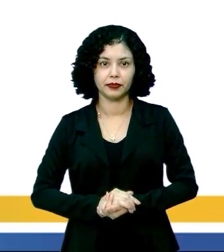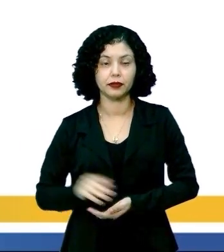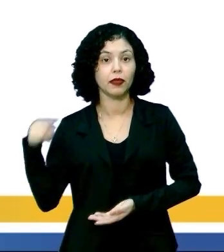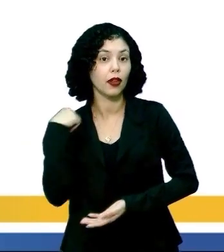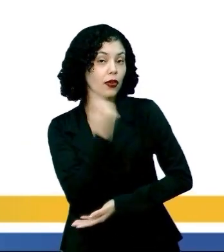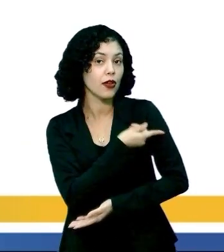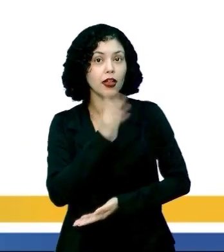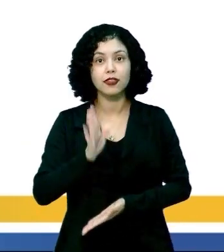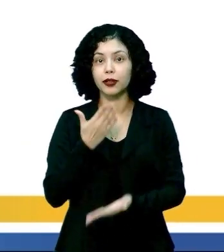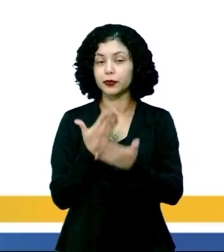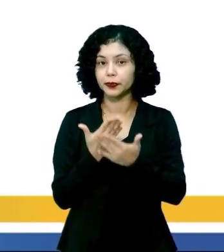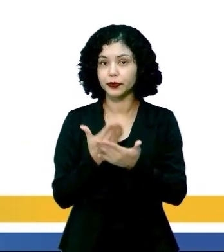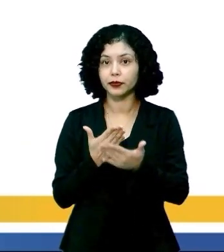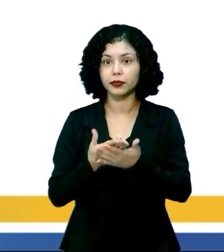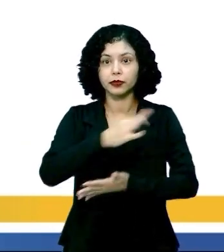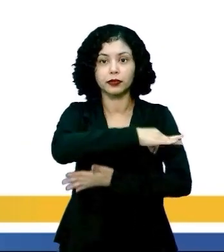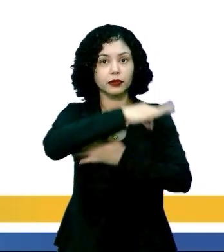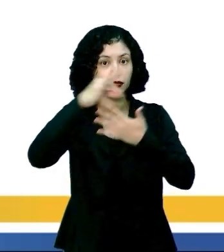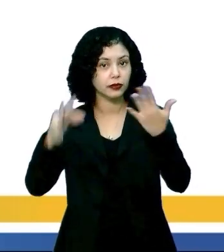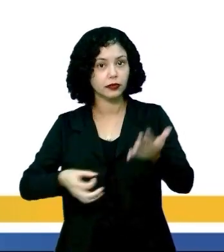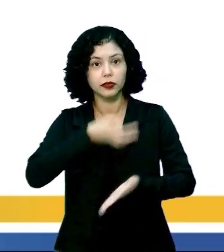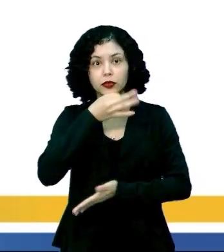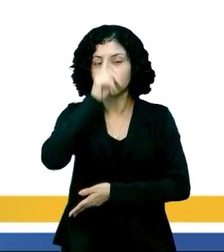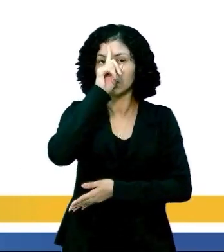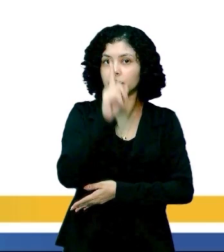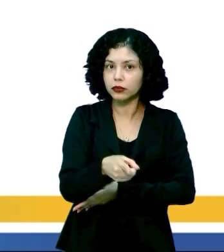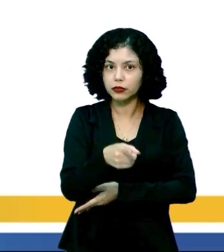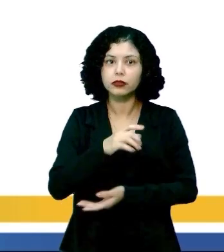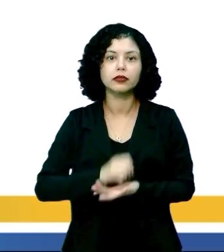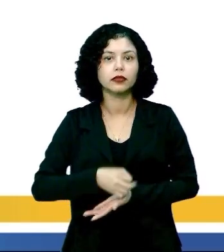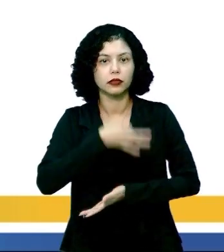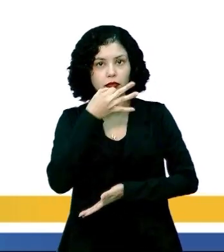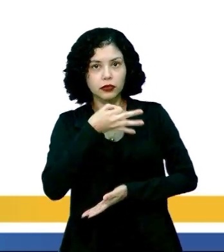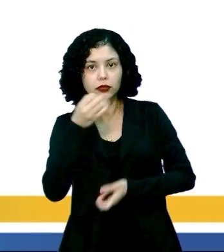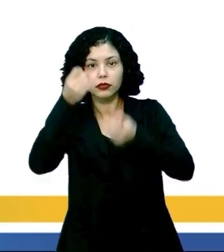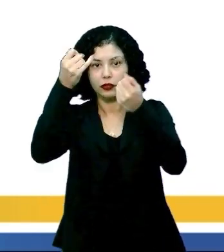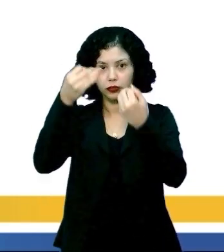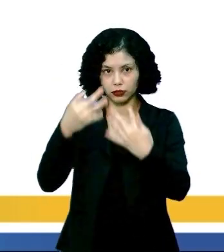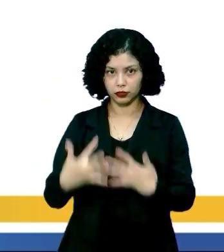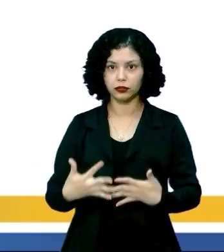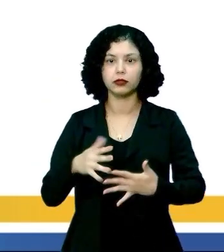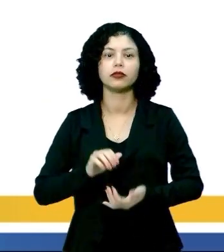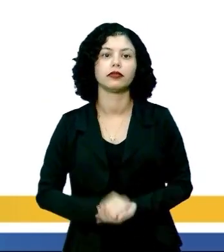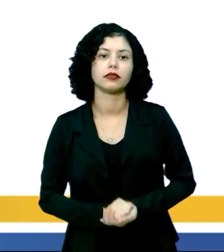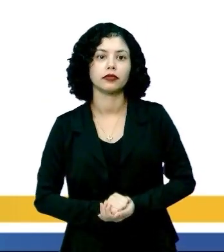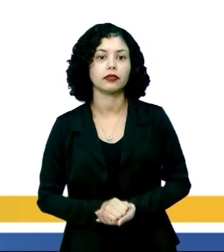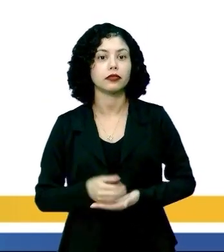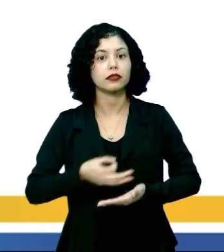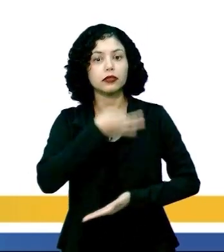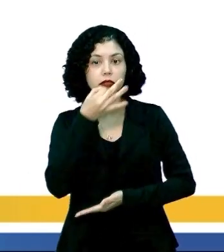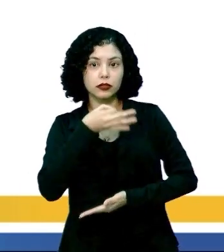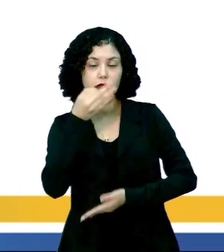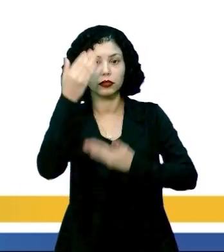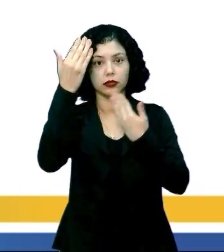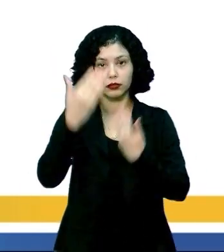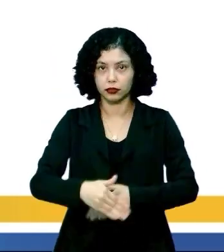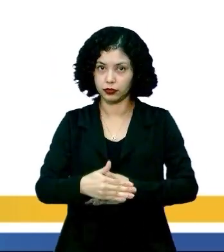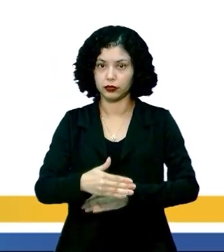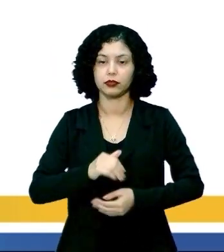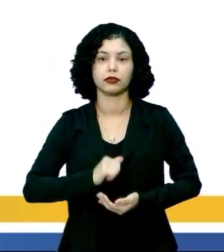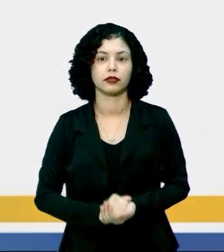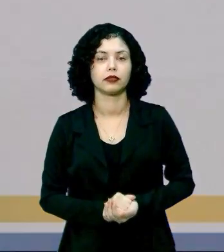Nós já estudamos os argumentos de autoridade, argumentos de exemplificação, argumentos